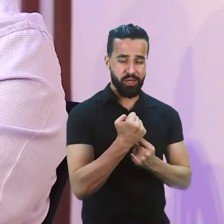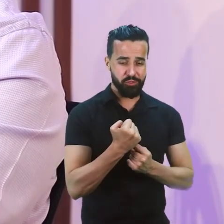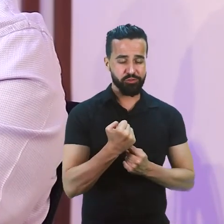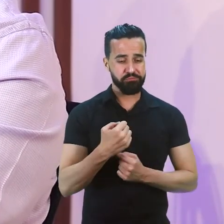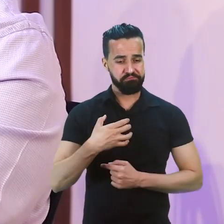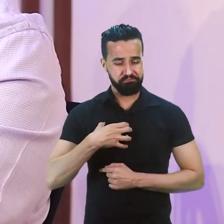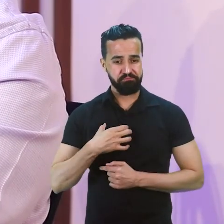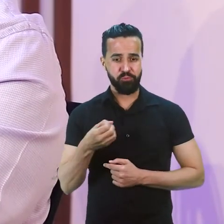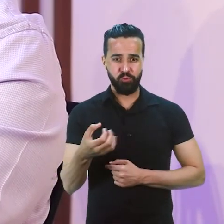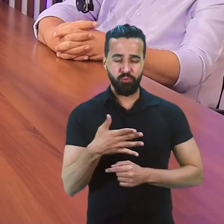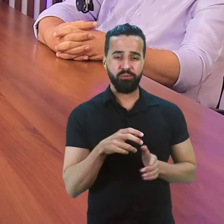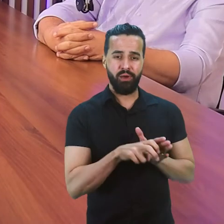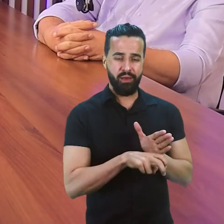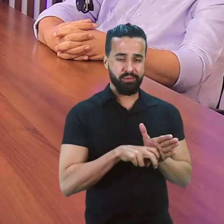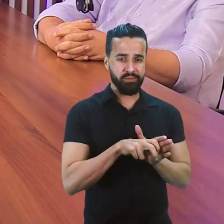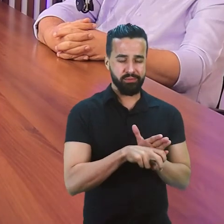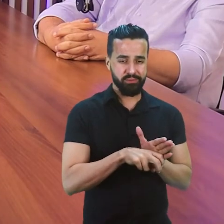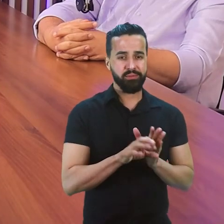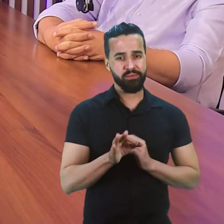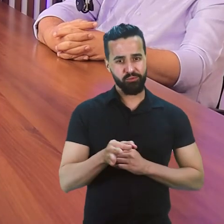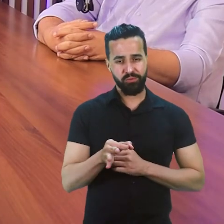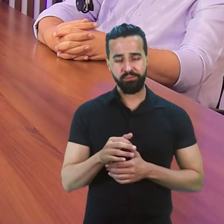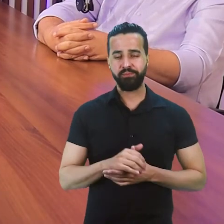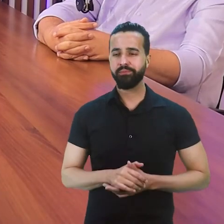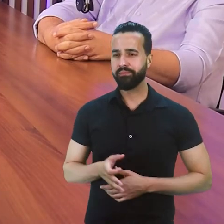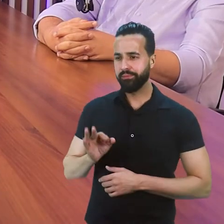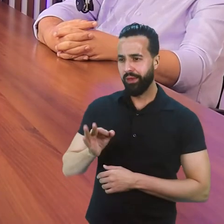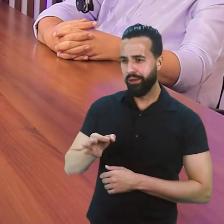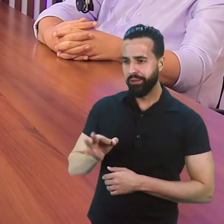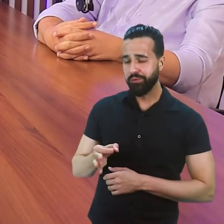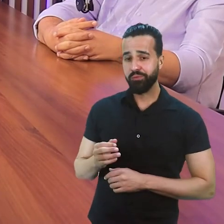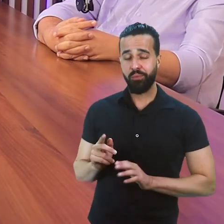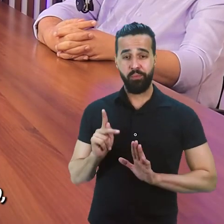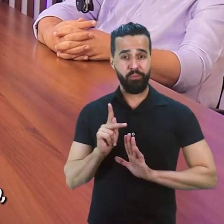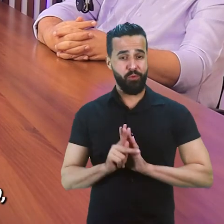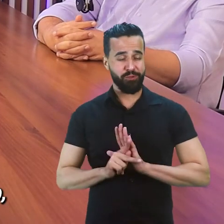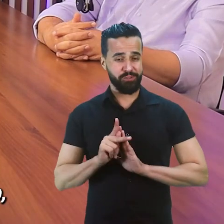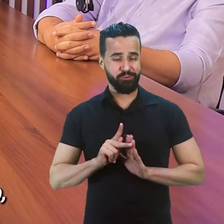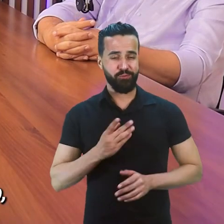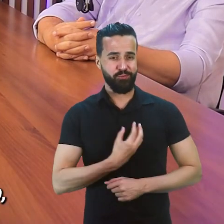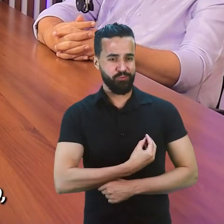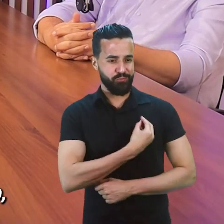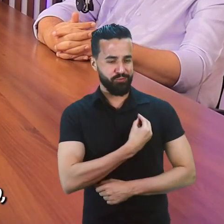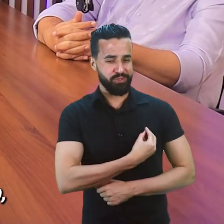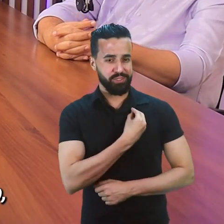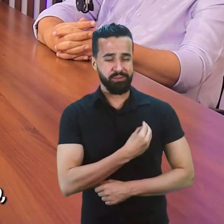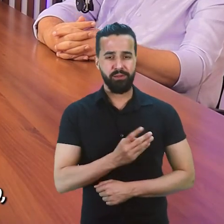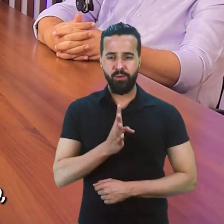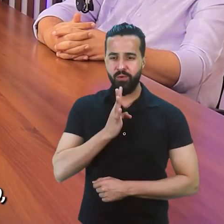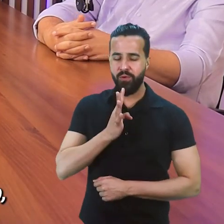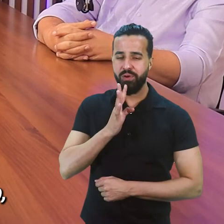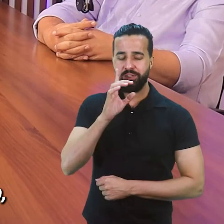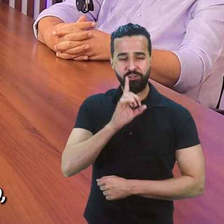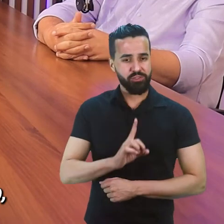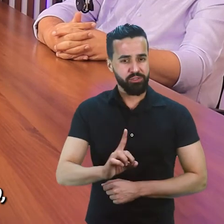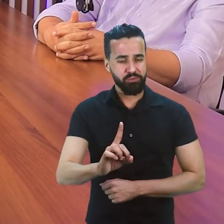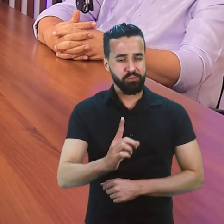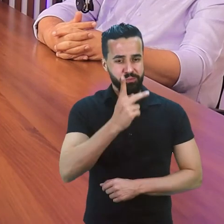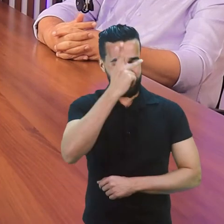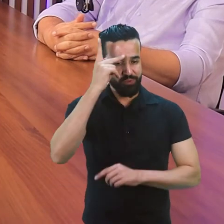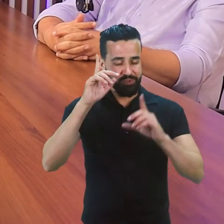condição. Foi isso? Justamente. Um projeto de vida. Eu, lá atrás, quando eu conheci o direito da pessoa com deficiência, me propus a